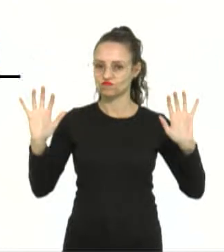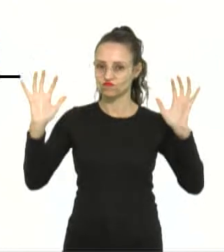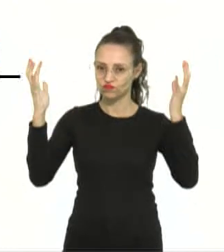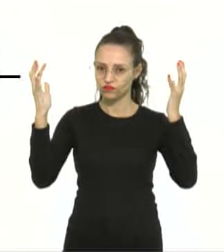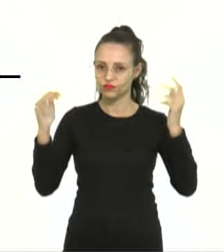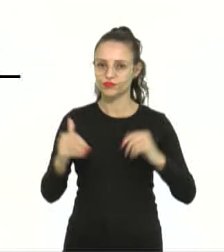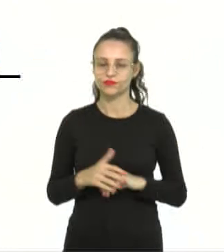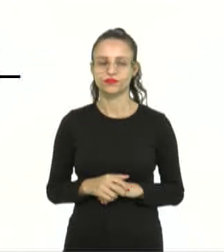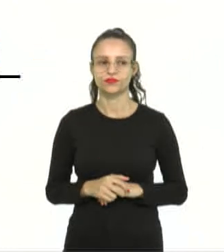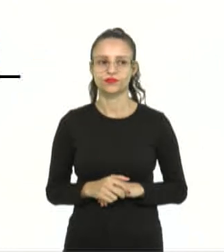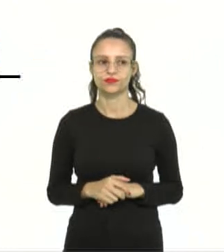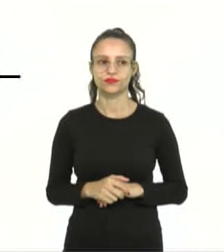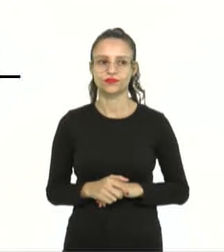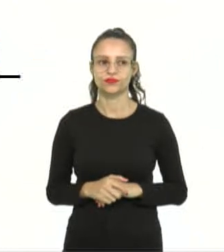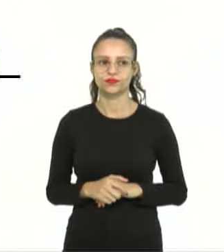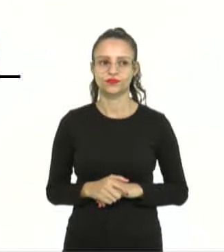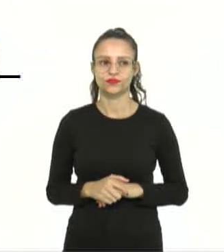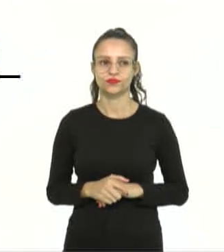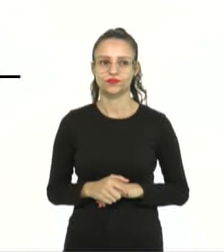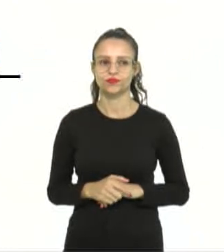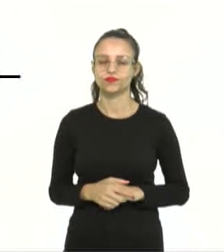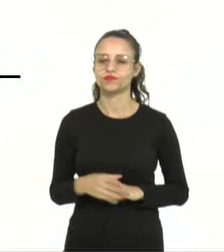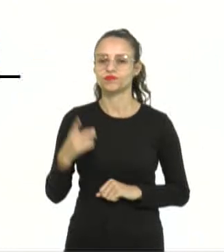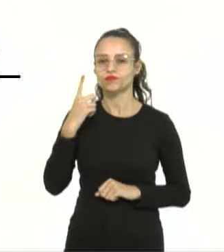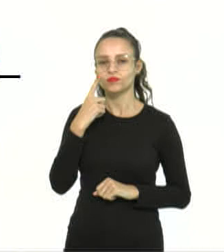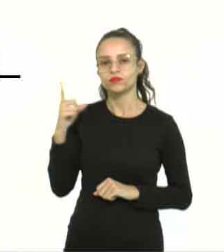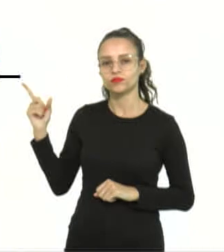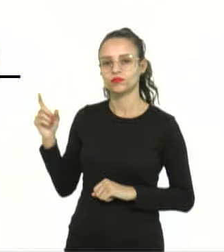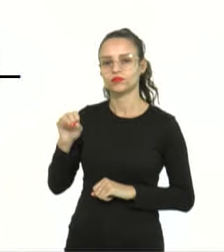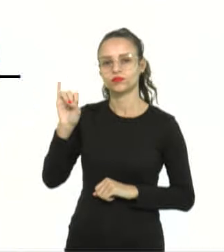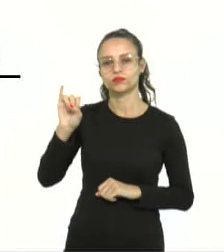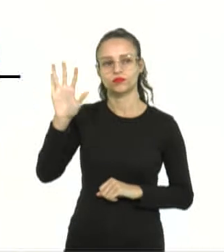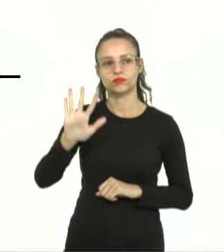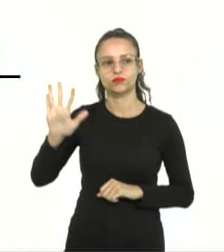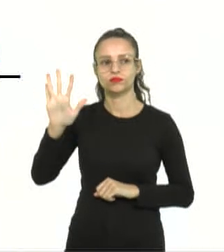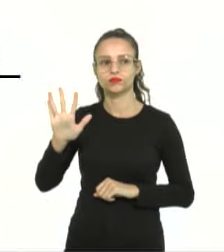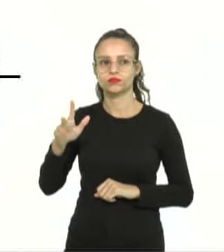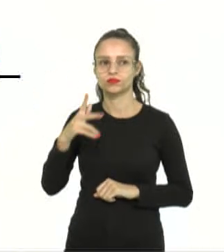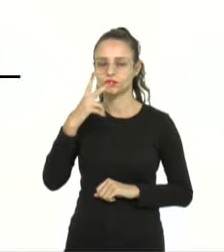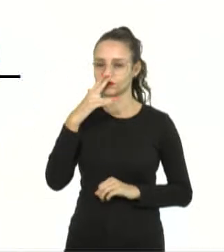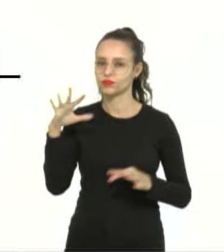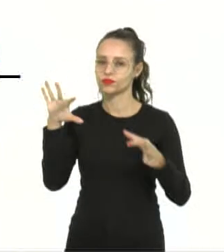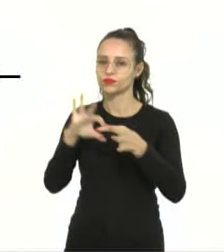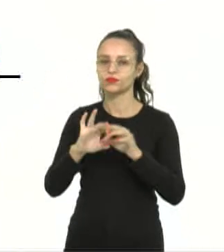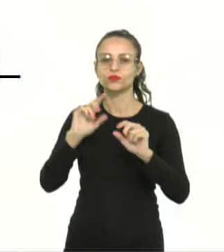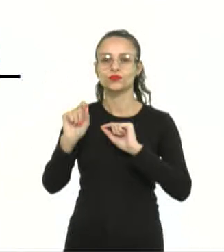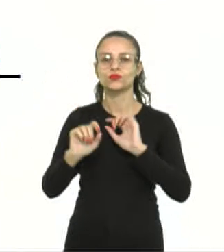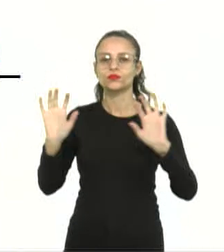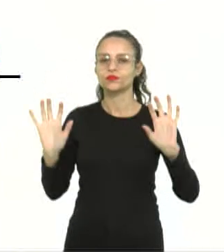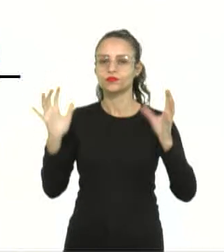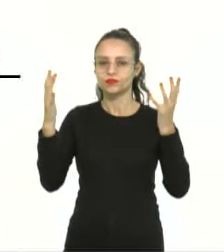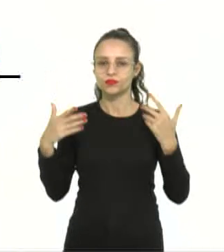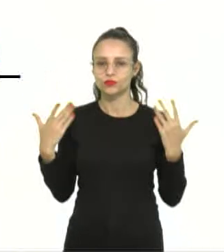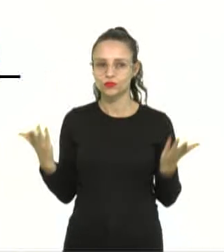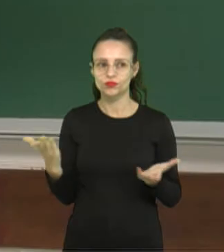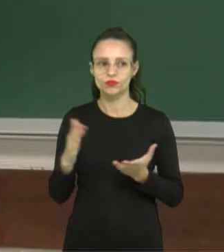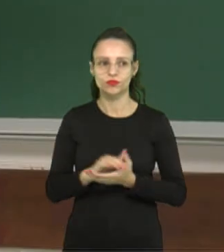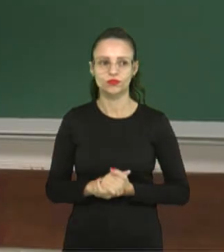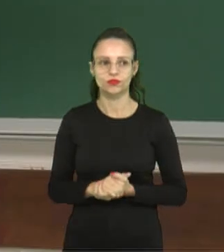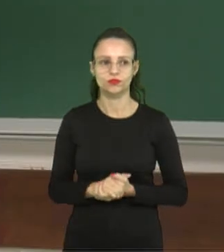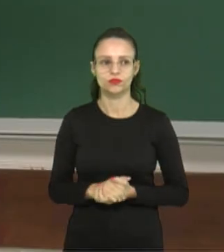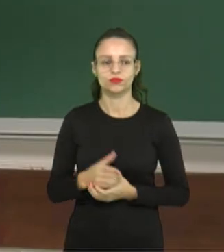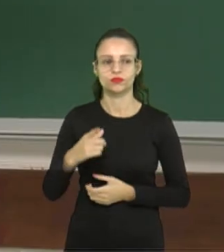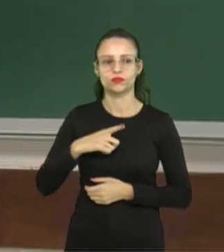comemorações. Fíjate em estas imagens que crees que estão celebrando. Então, temos acá